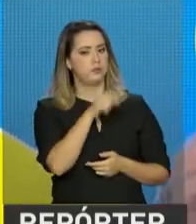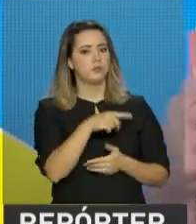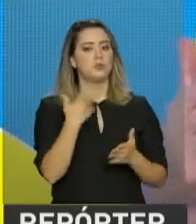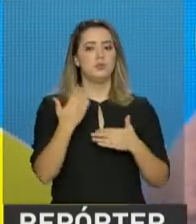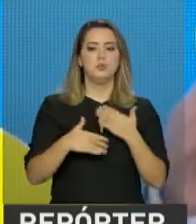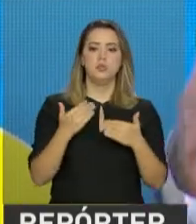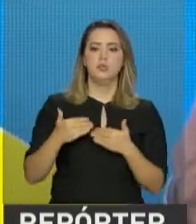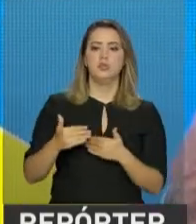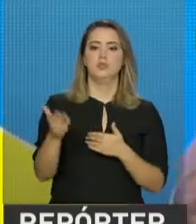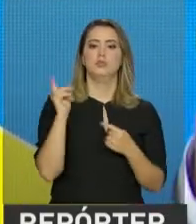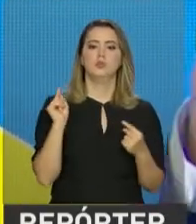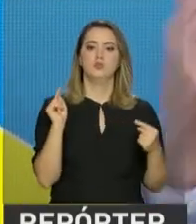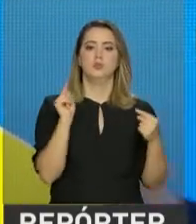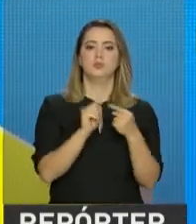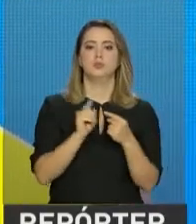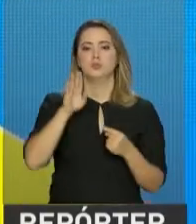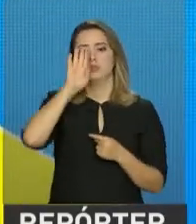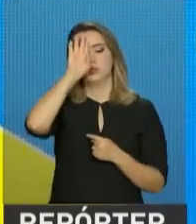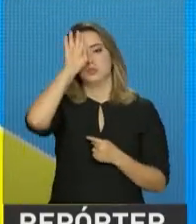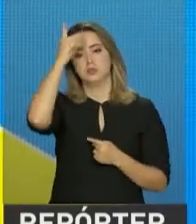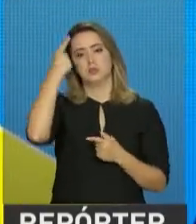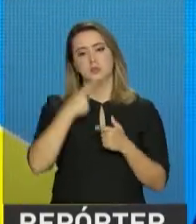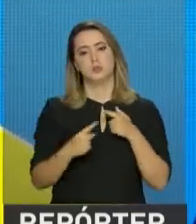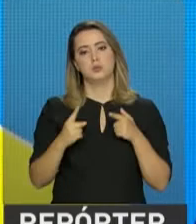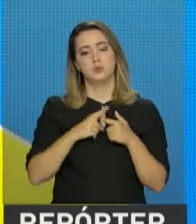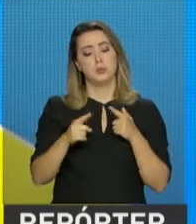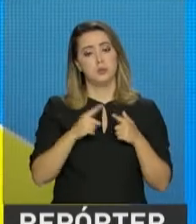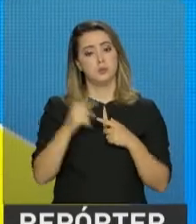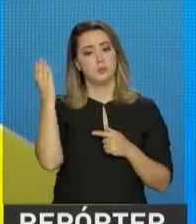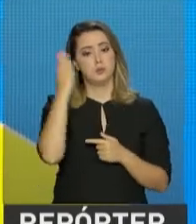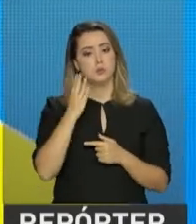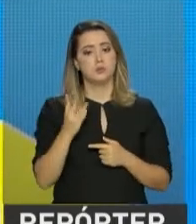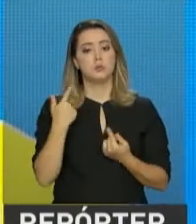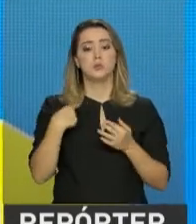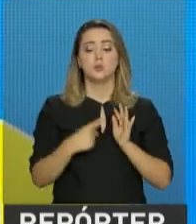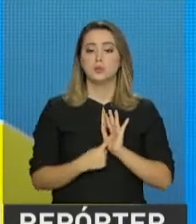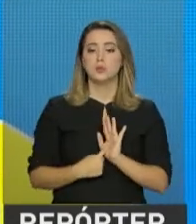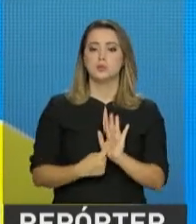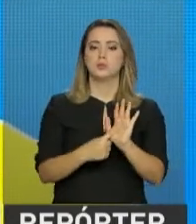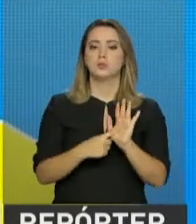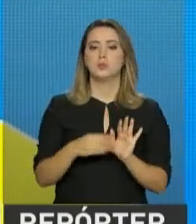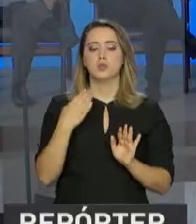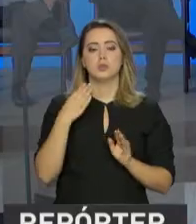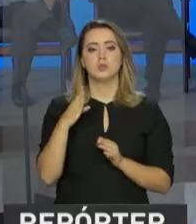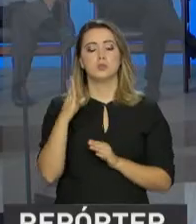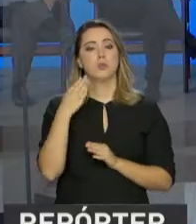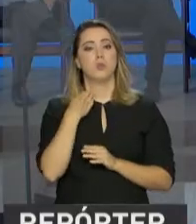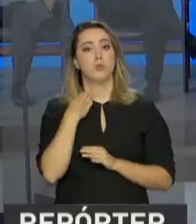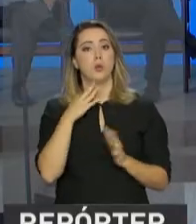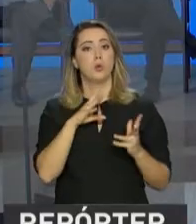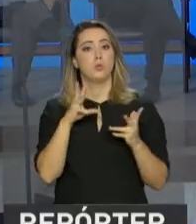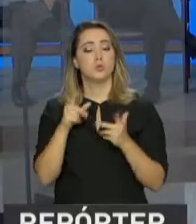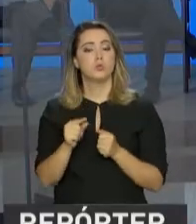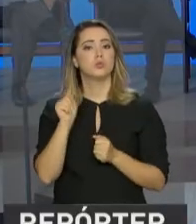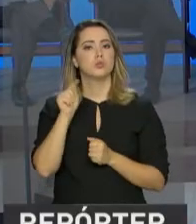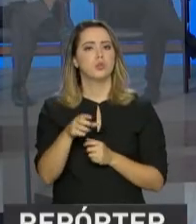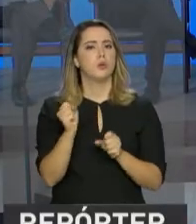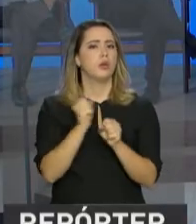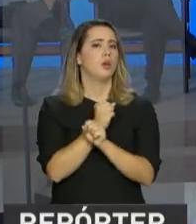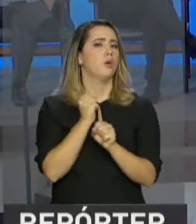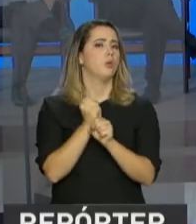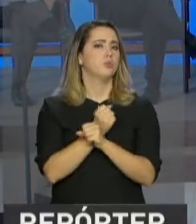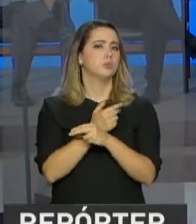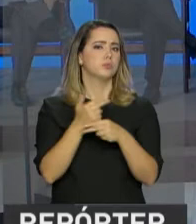ataca um dos principais problemas do brasil apontados pelo banco mundial que é a questão da infraestrutura